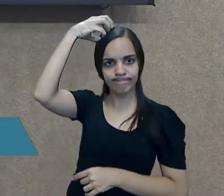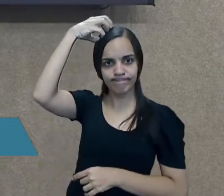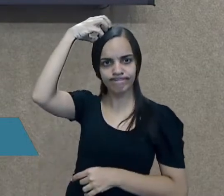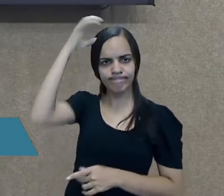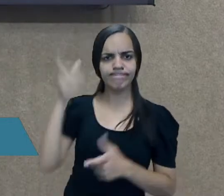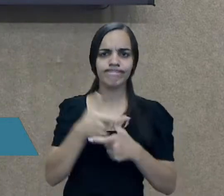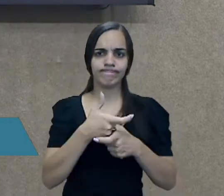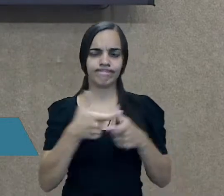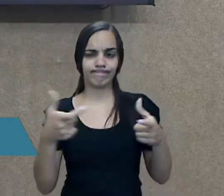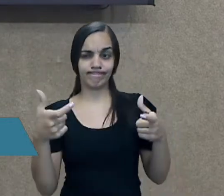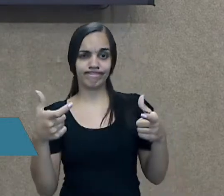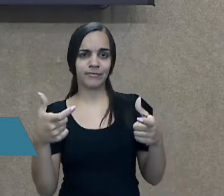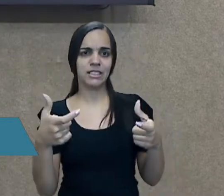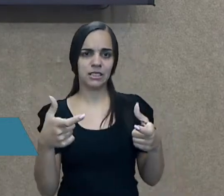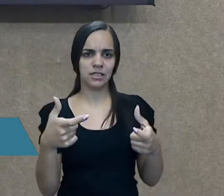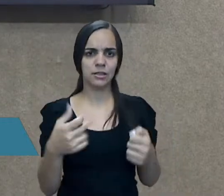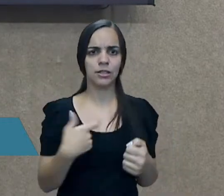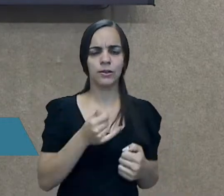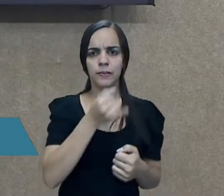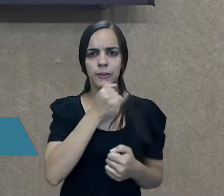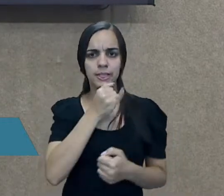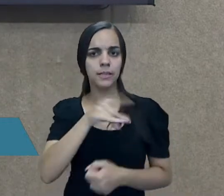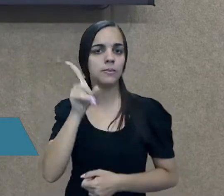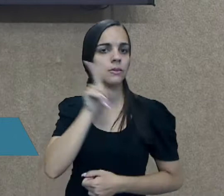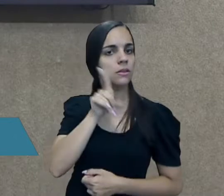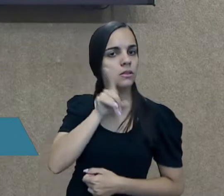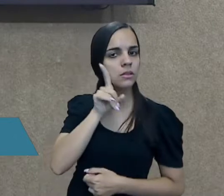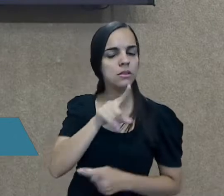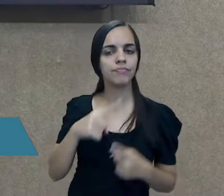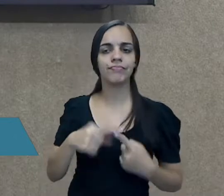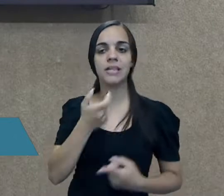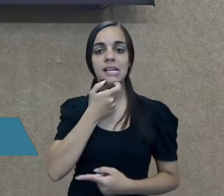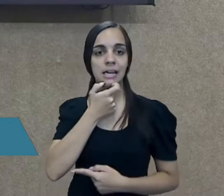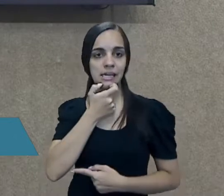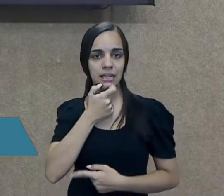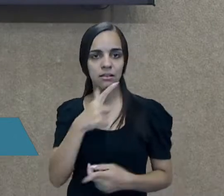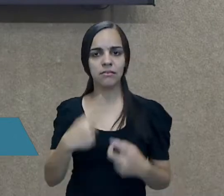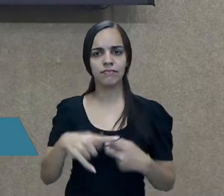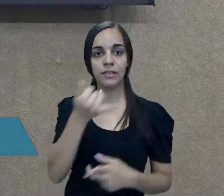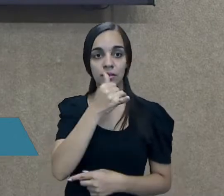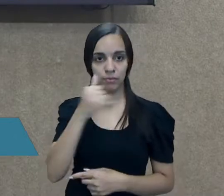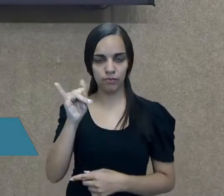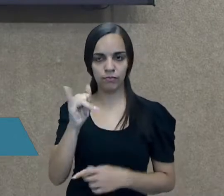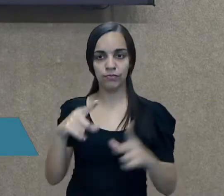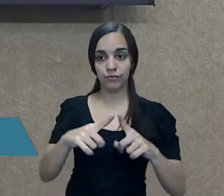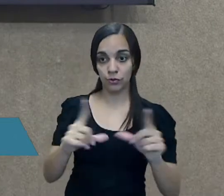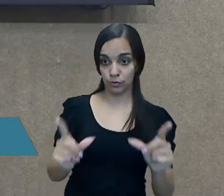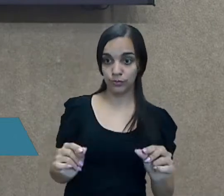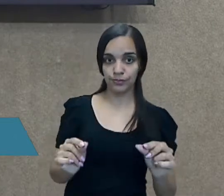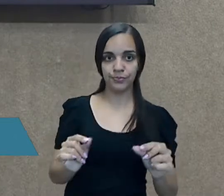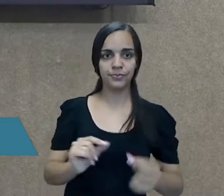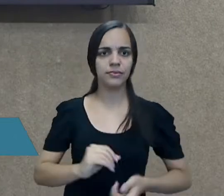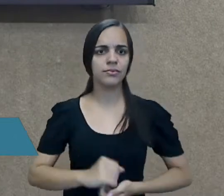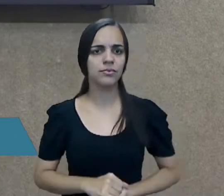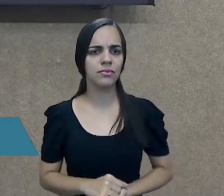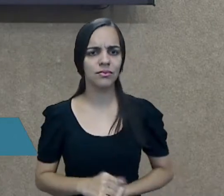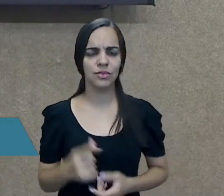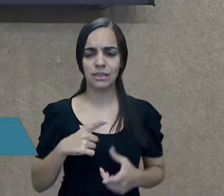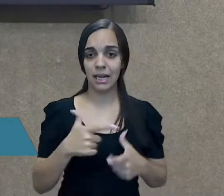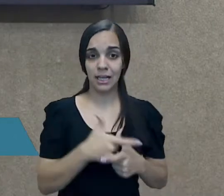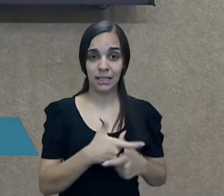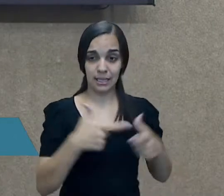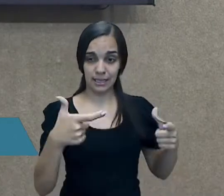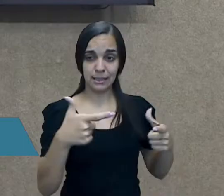grandes potências, como os Estados Unidos, Grã-Bretanha, França e Japão. Essas